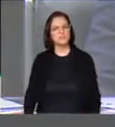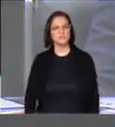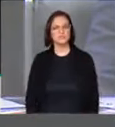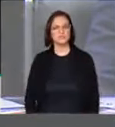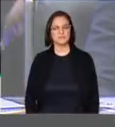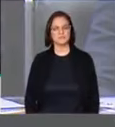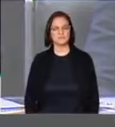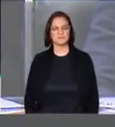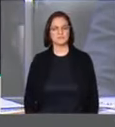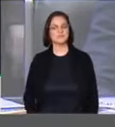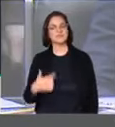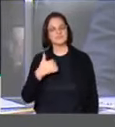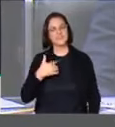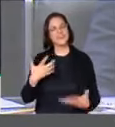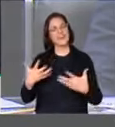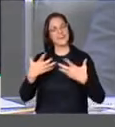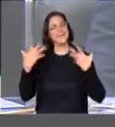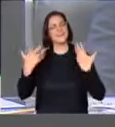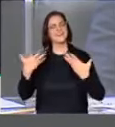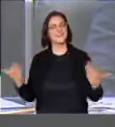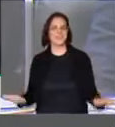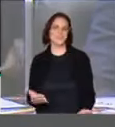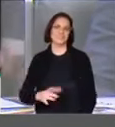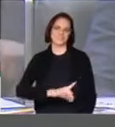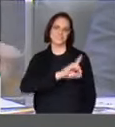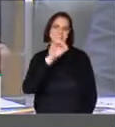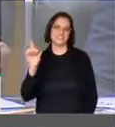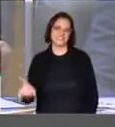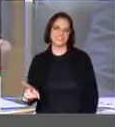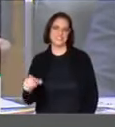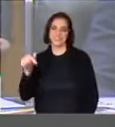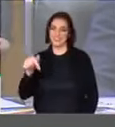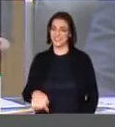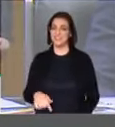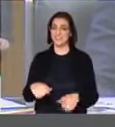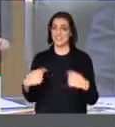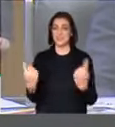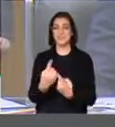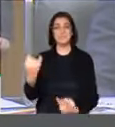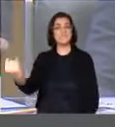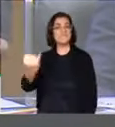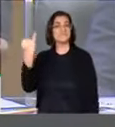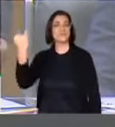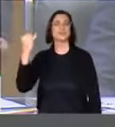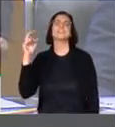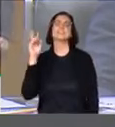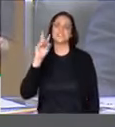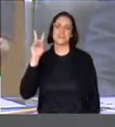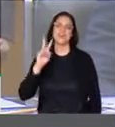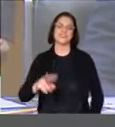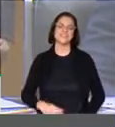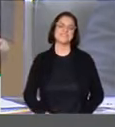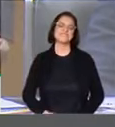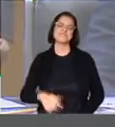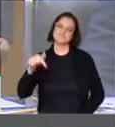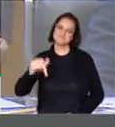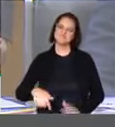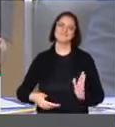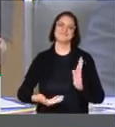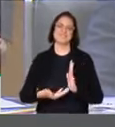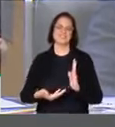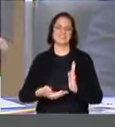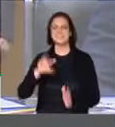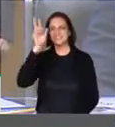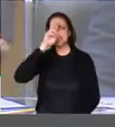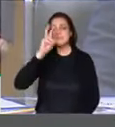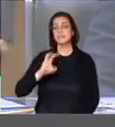diria da alegria do dia de hoje, dessa sessão, eu diria, histórica, histórica desta casa, onde a gente lembra